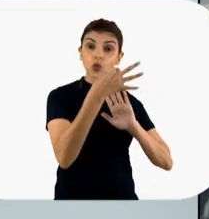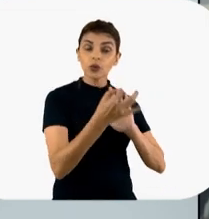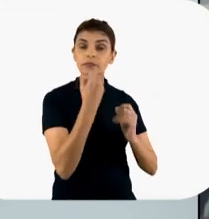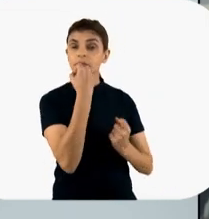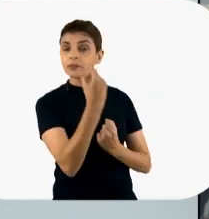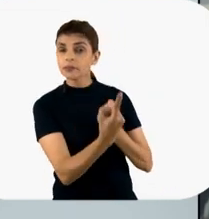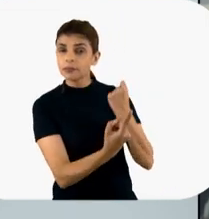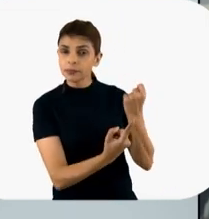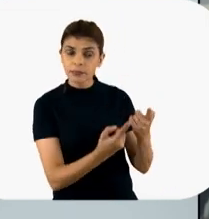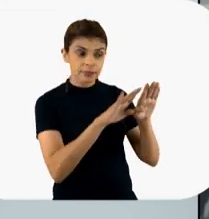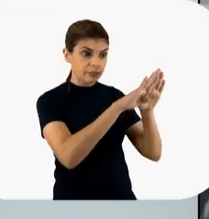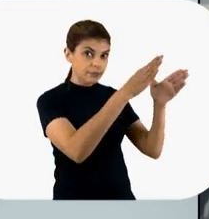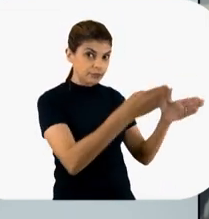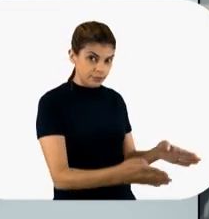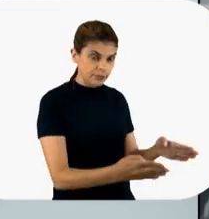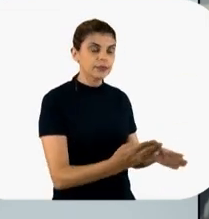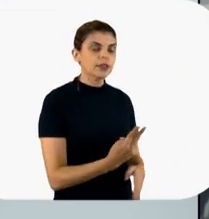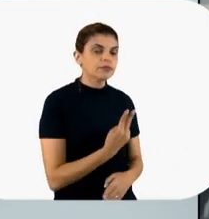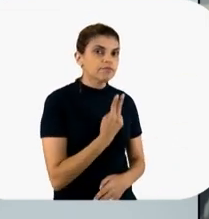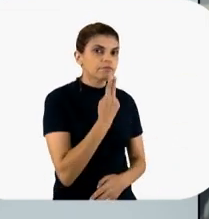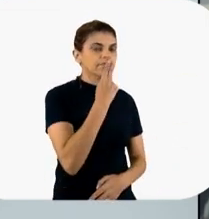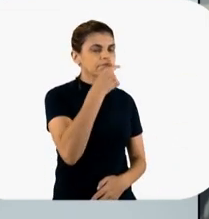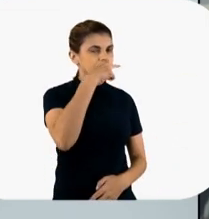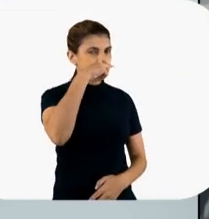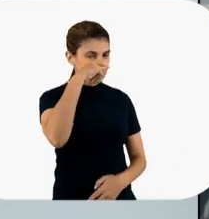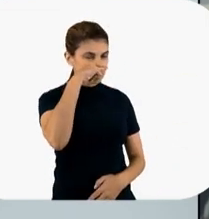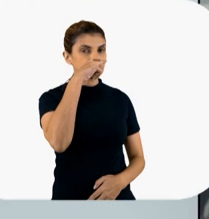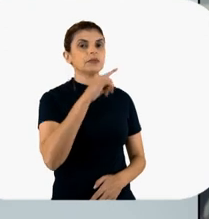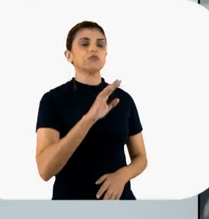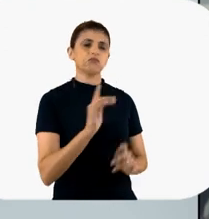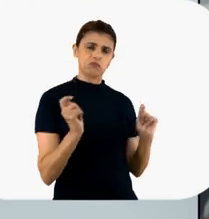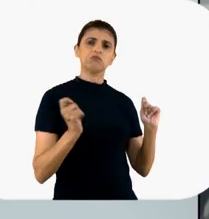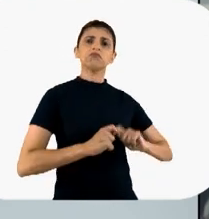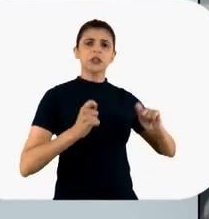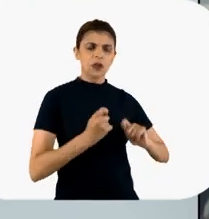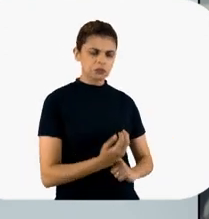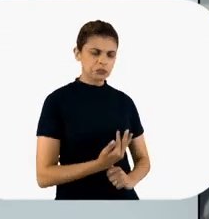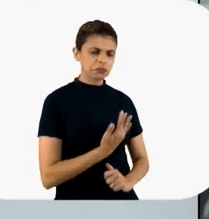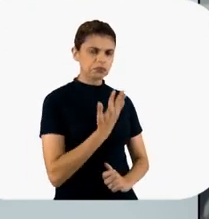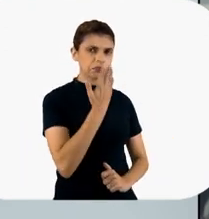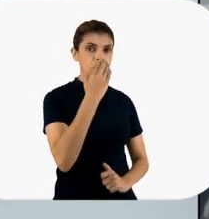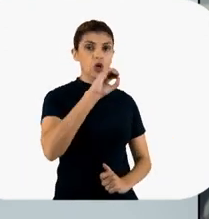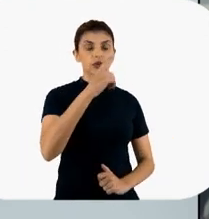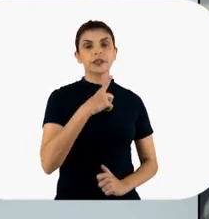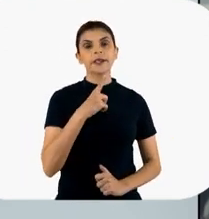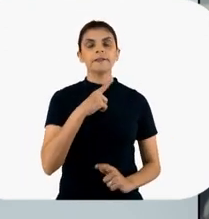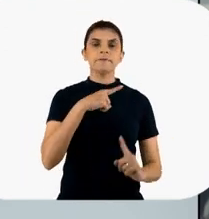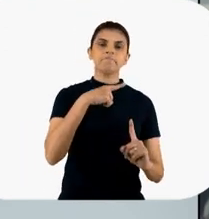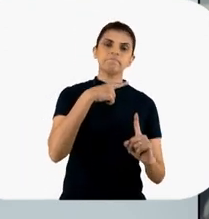que eventualmente ventilação não invasiva e catéter nasal de alto fluxo, que são métodos não invasivos de suporte ventilatório, tinham